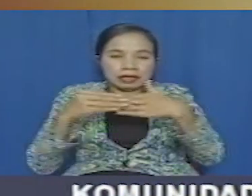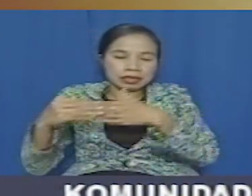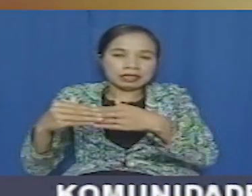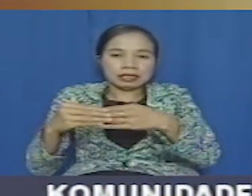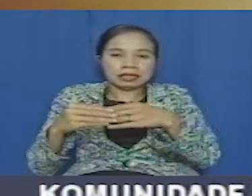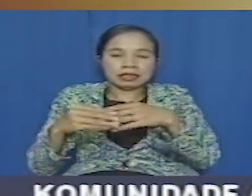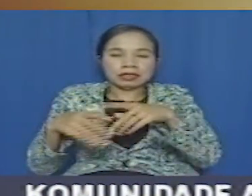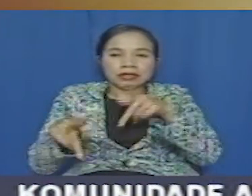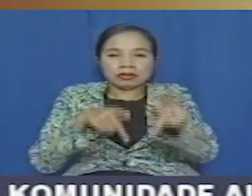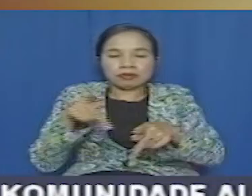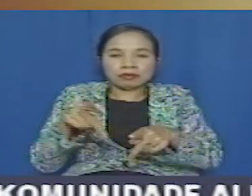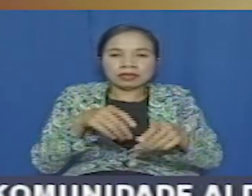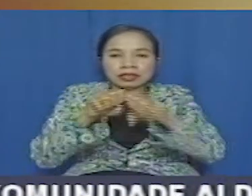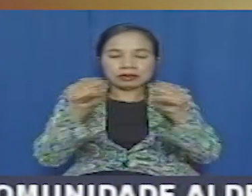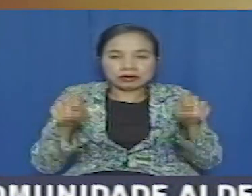o município Bobanaro.